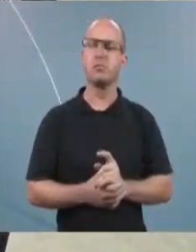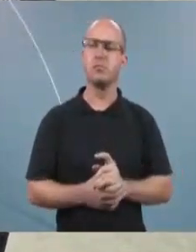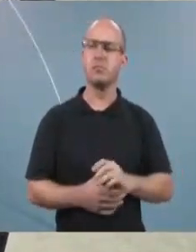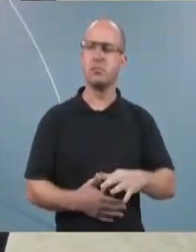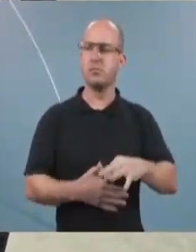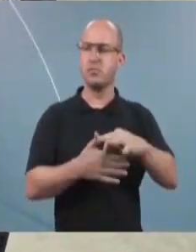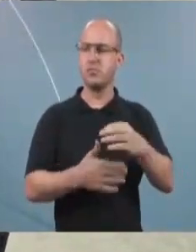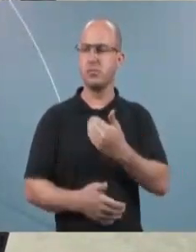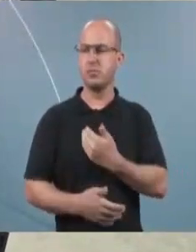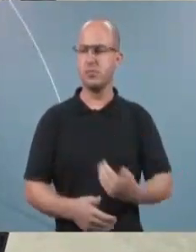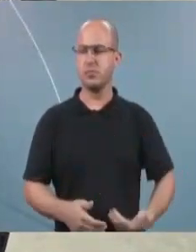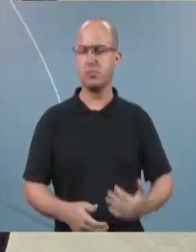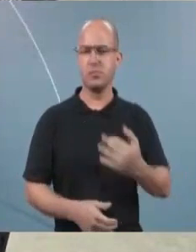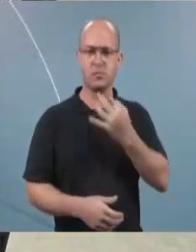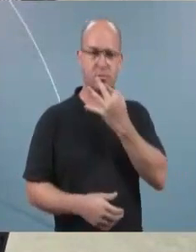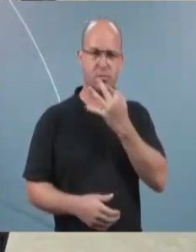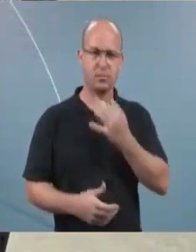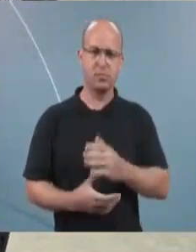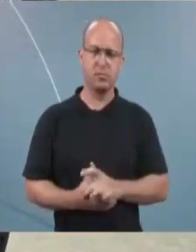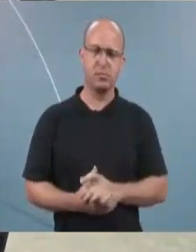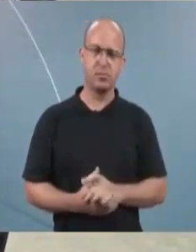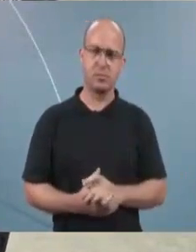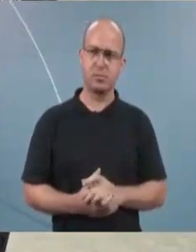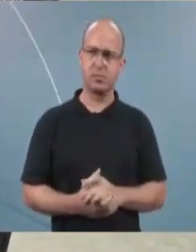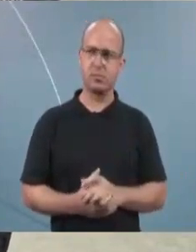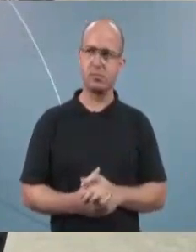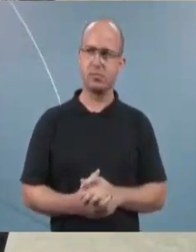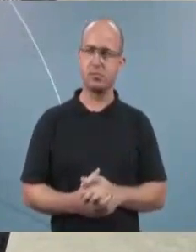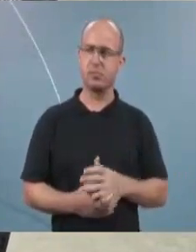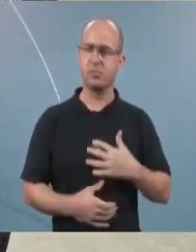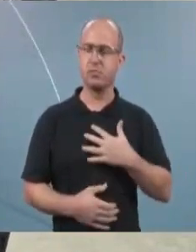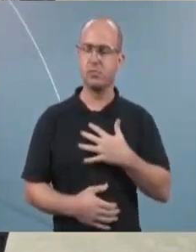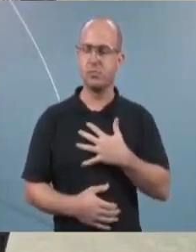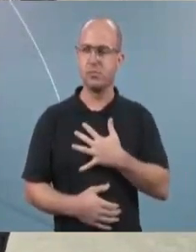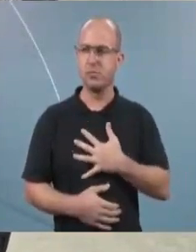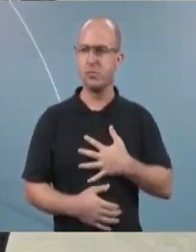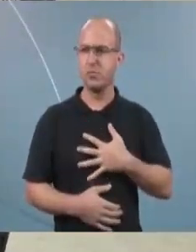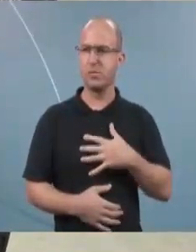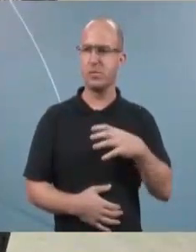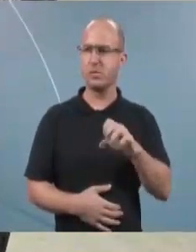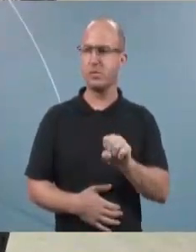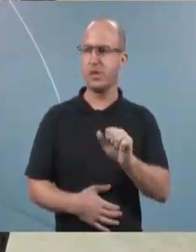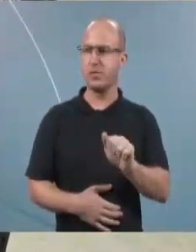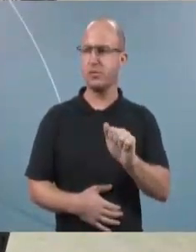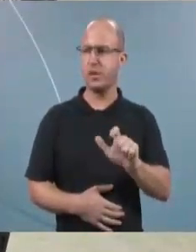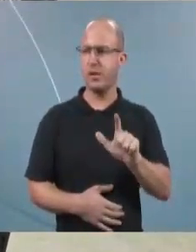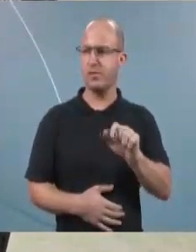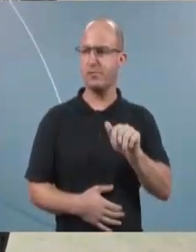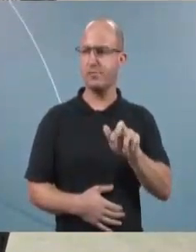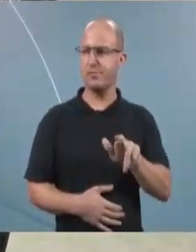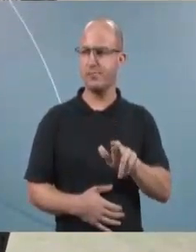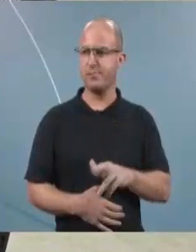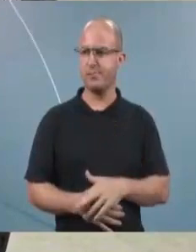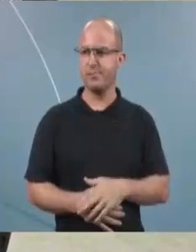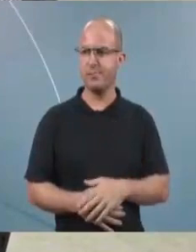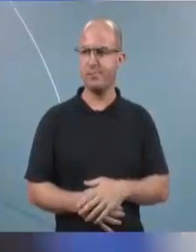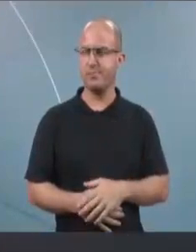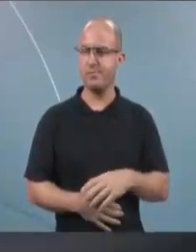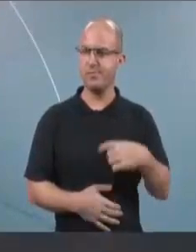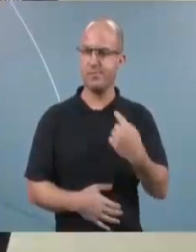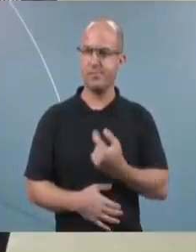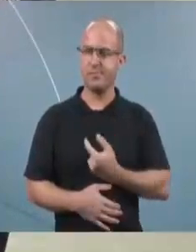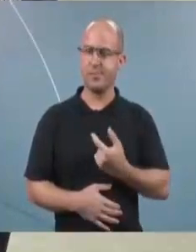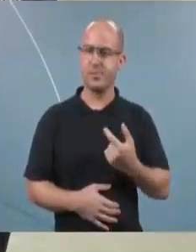líder do governo Deputado Francisco que eu considero salutar até porque apesar das nossas ideias